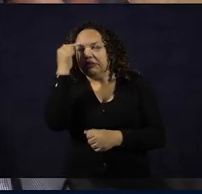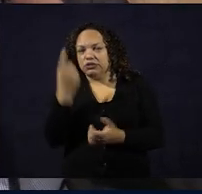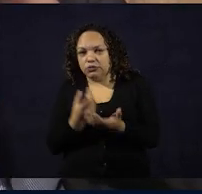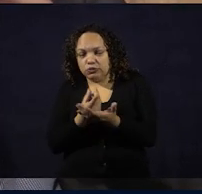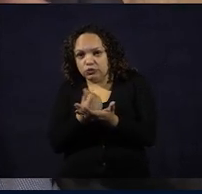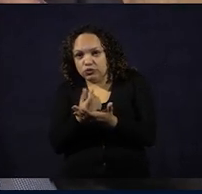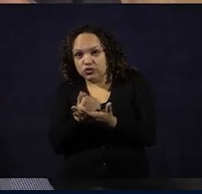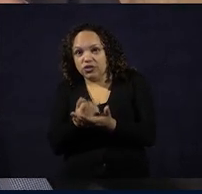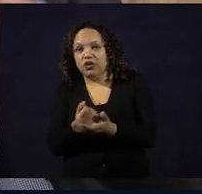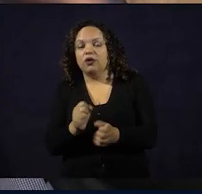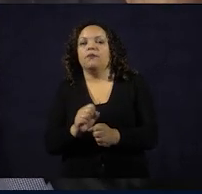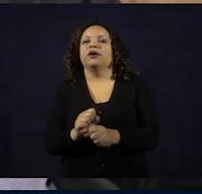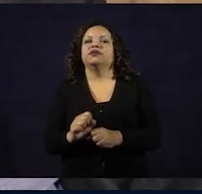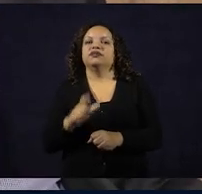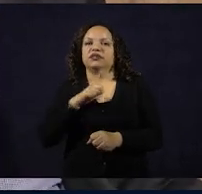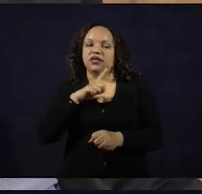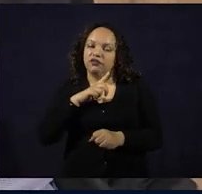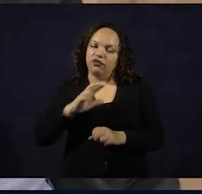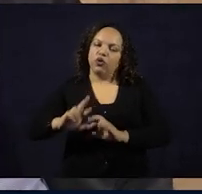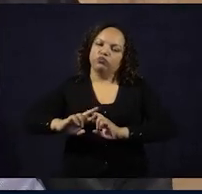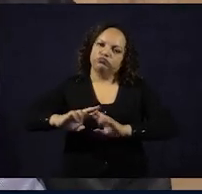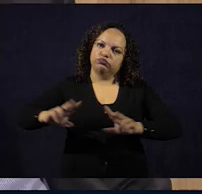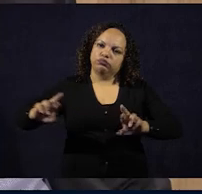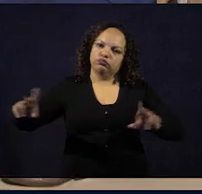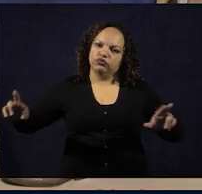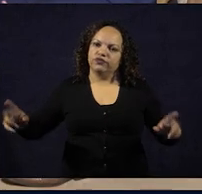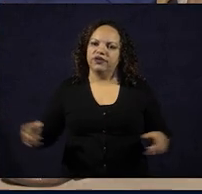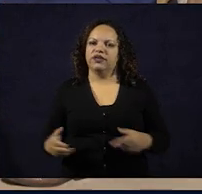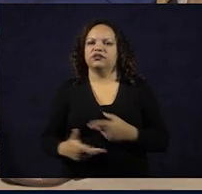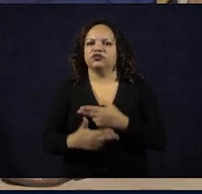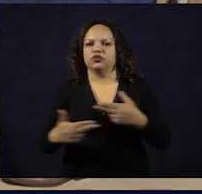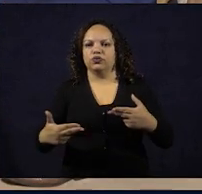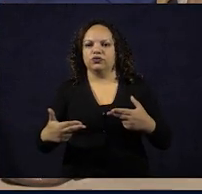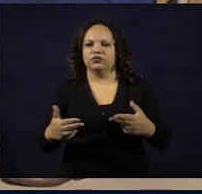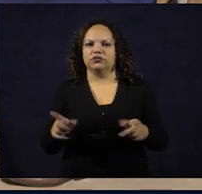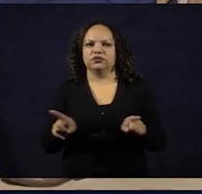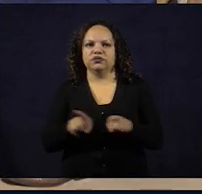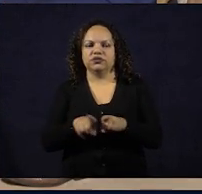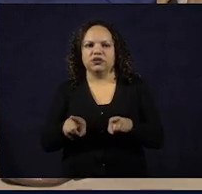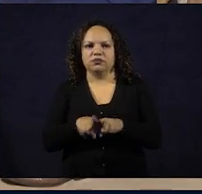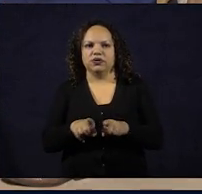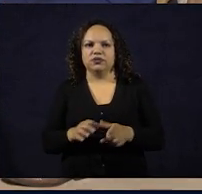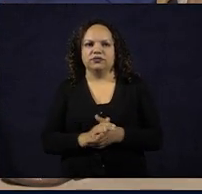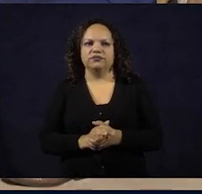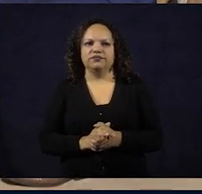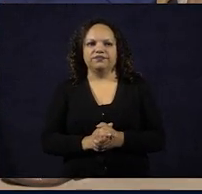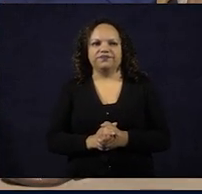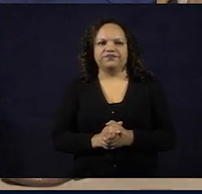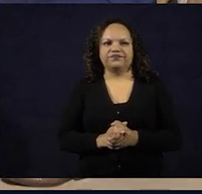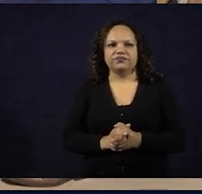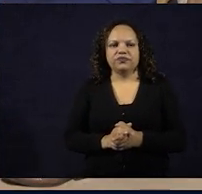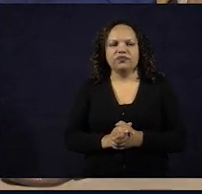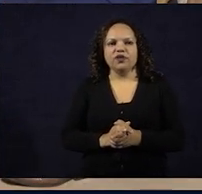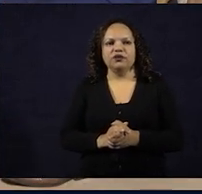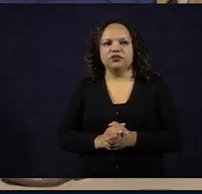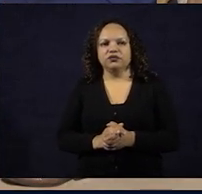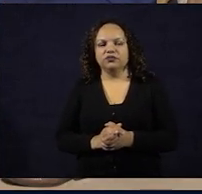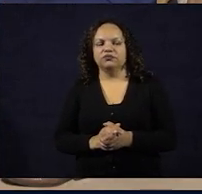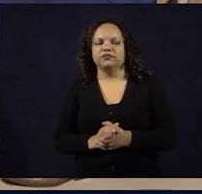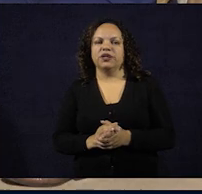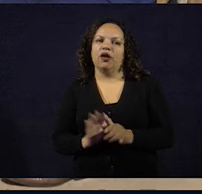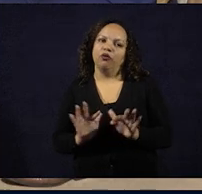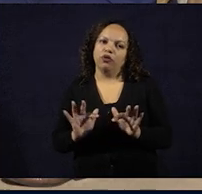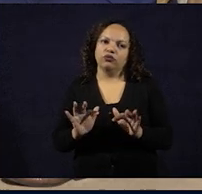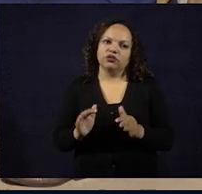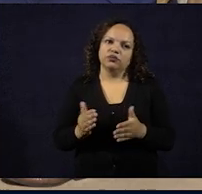mas teve essas outras derivadas aí é isso aí eu acho que a gente tá tá terminando e eu só queria colocar dois pontos